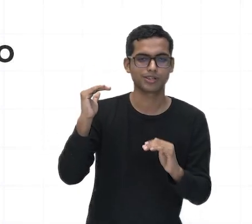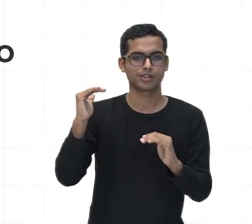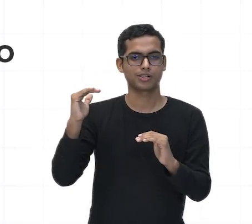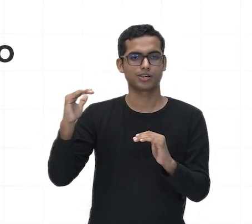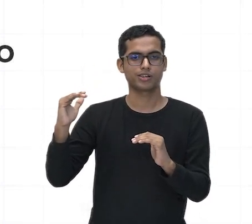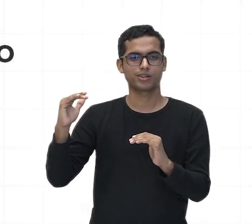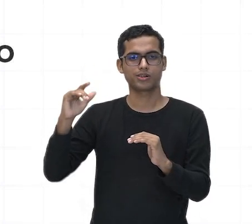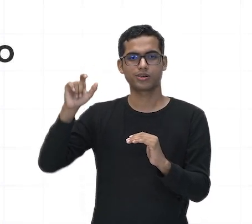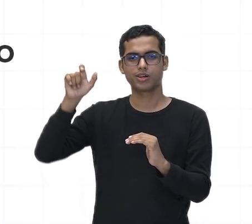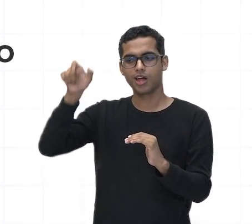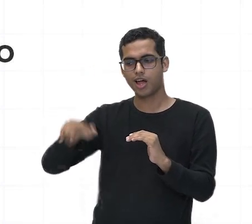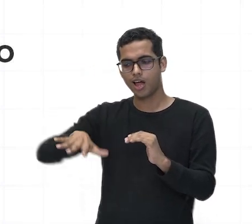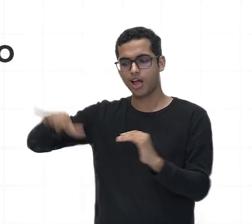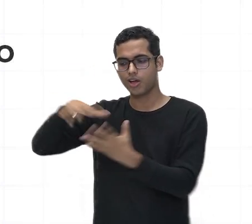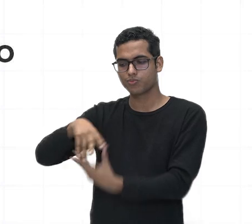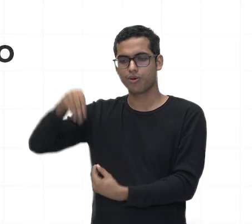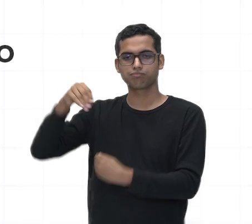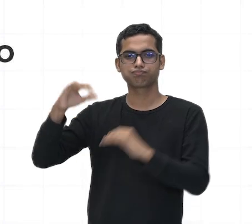cheirar, tocar.